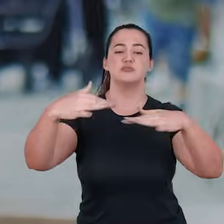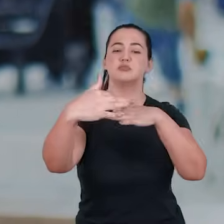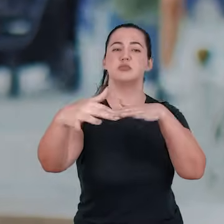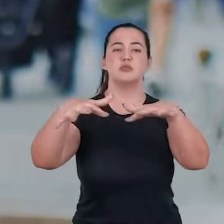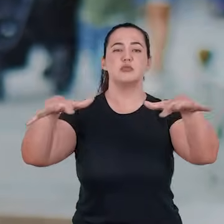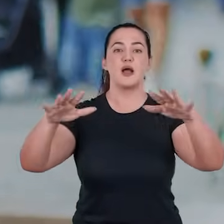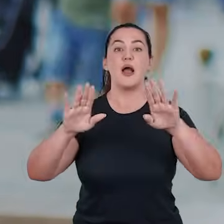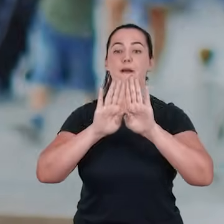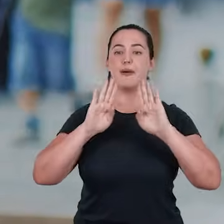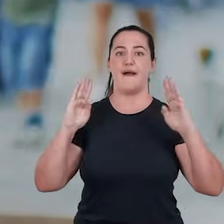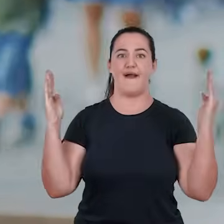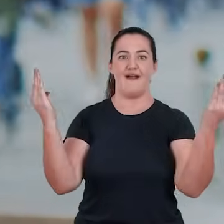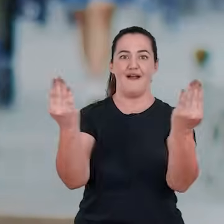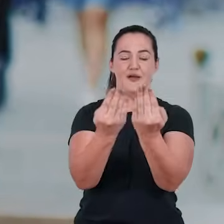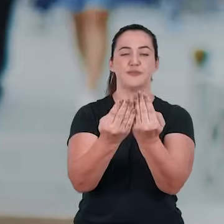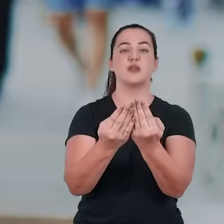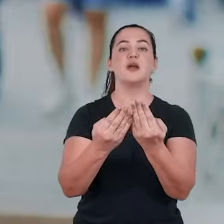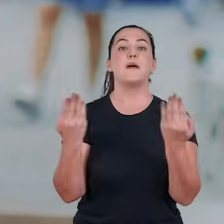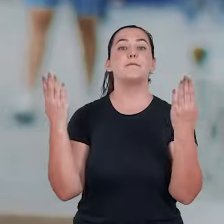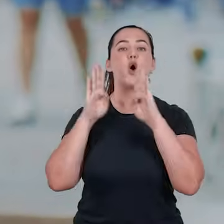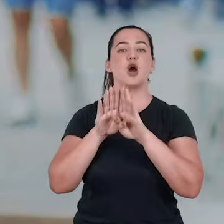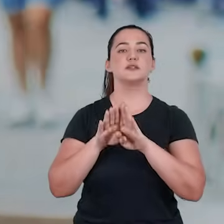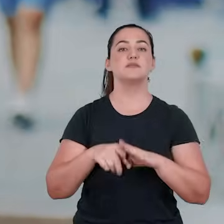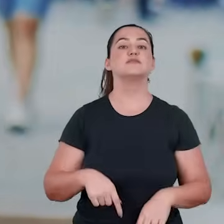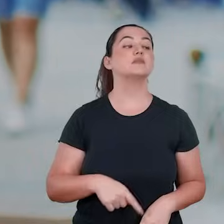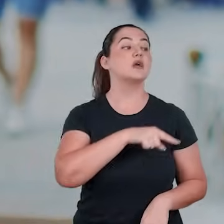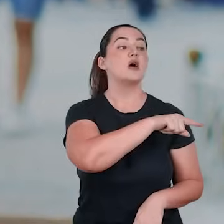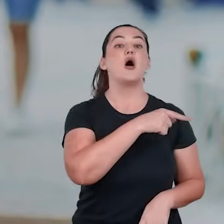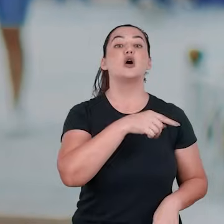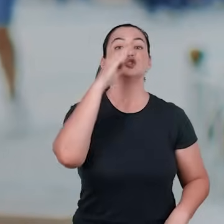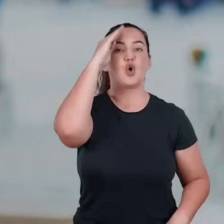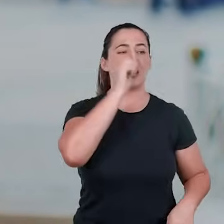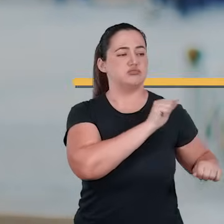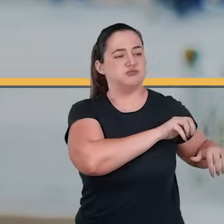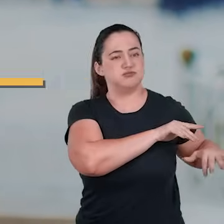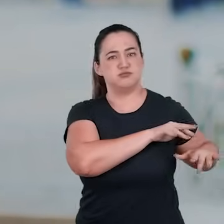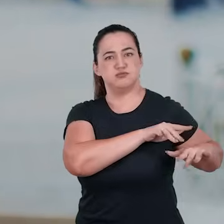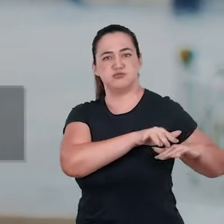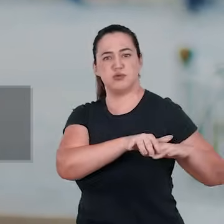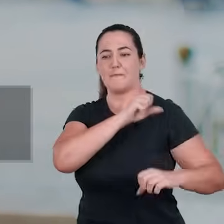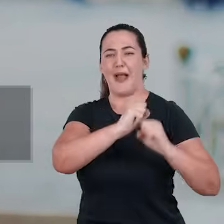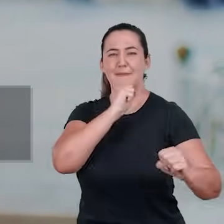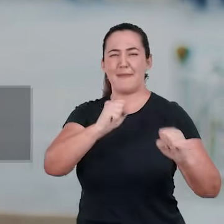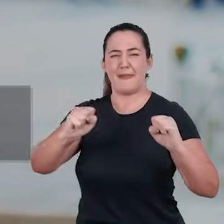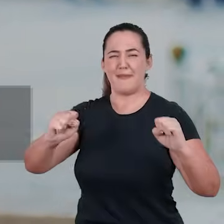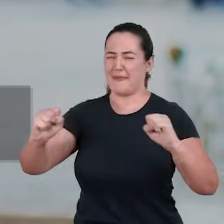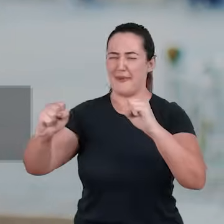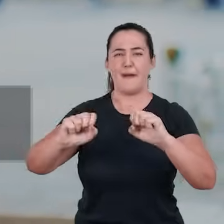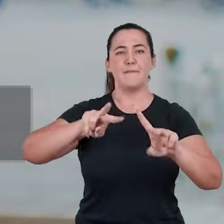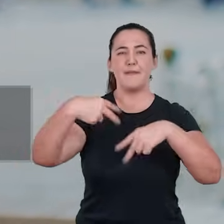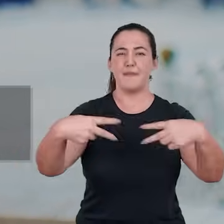o exército de Belisário entrou e matou todos os que estavam aqui. Alguns conseguiram fugir, mas milhares